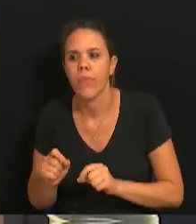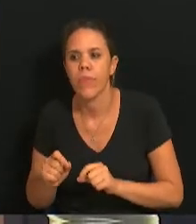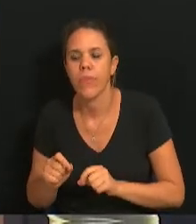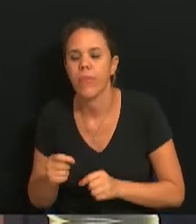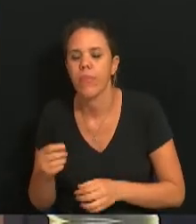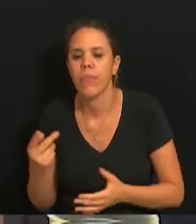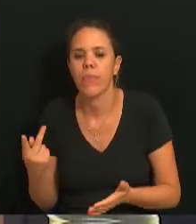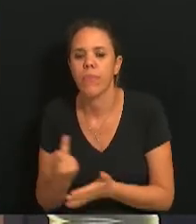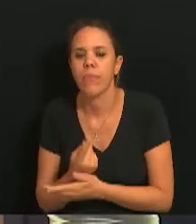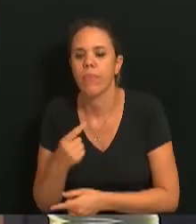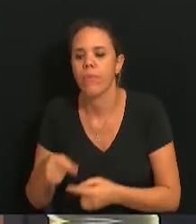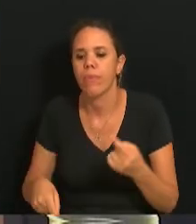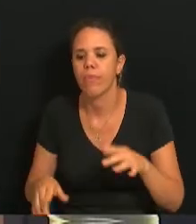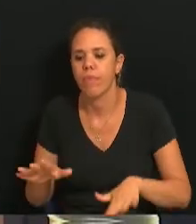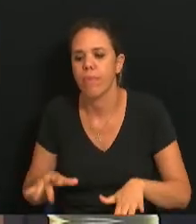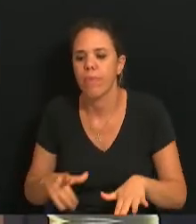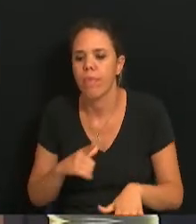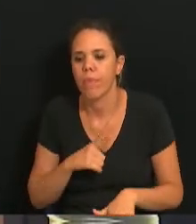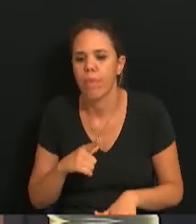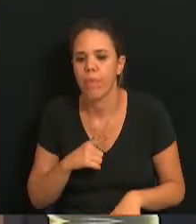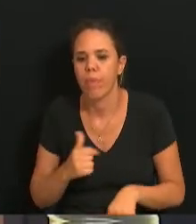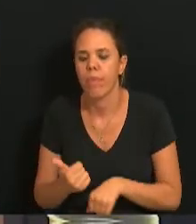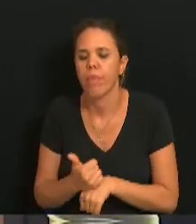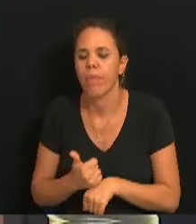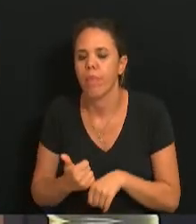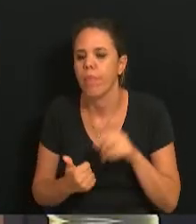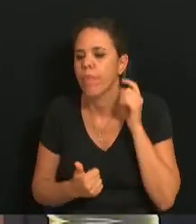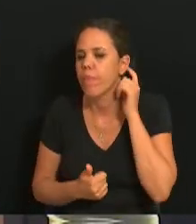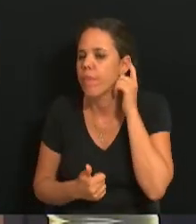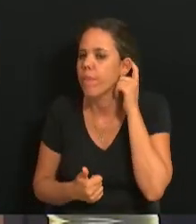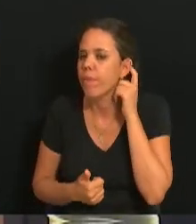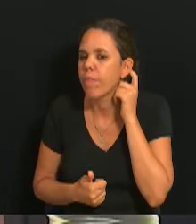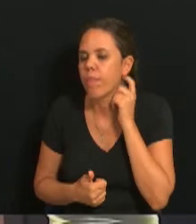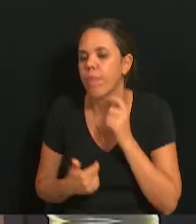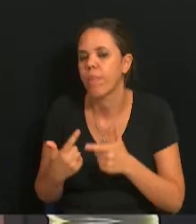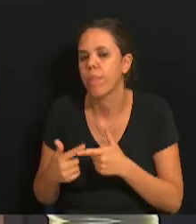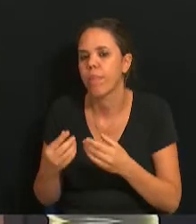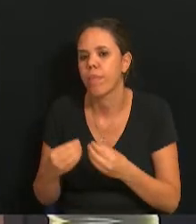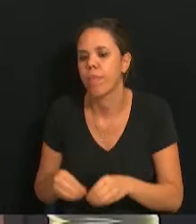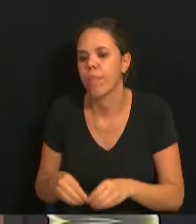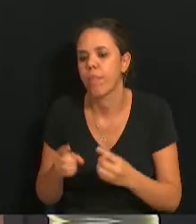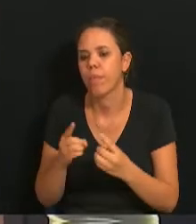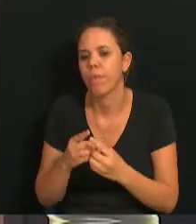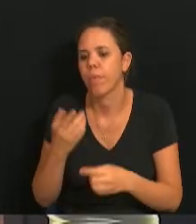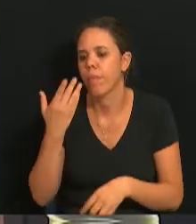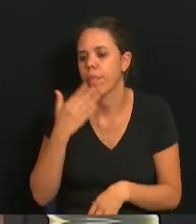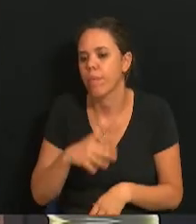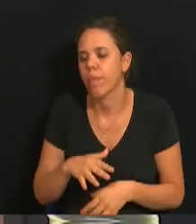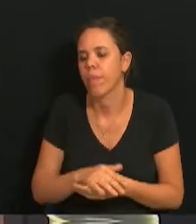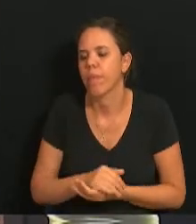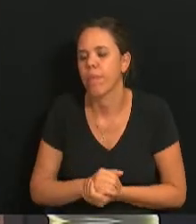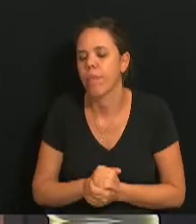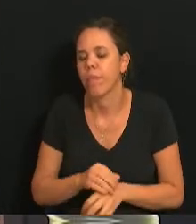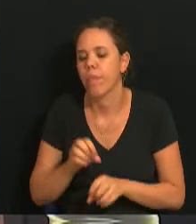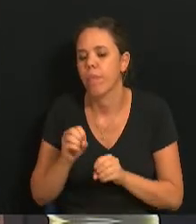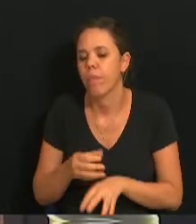injusto haver um cargo que é precarizado, que atende nossas crianças na educação infantil, mesmo